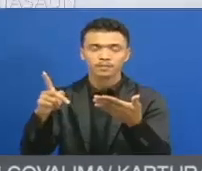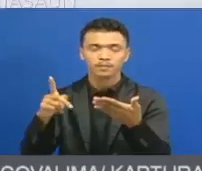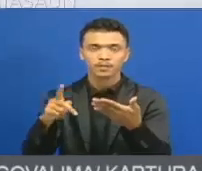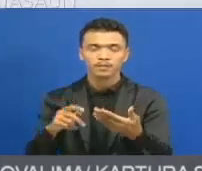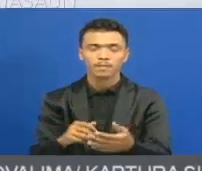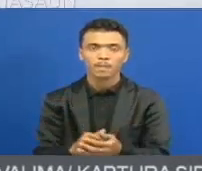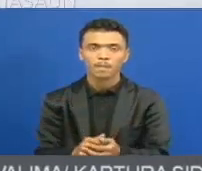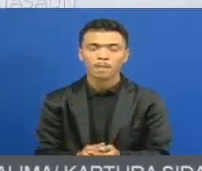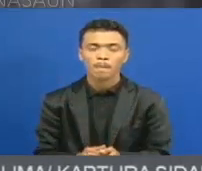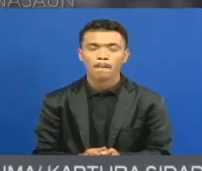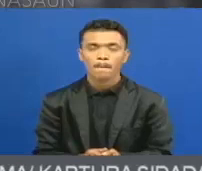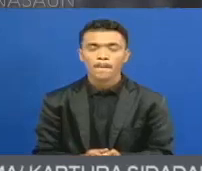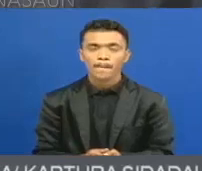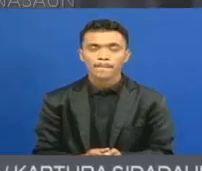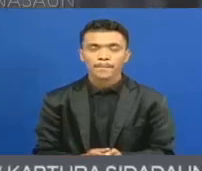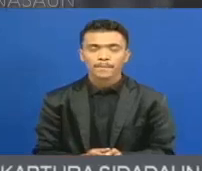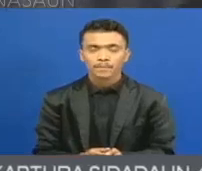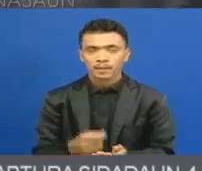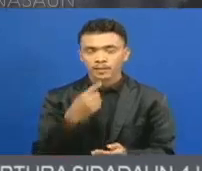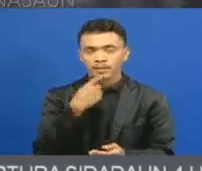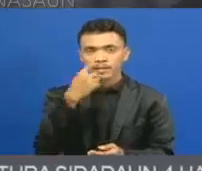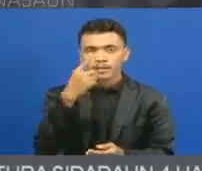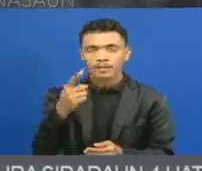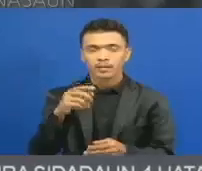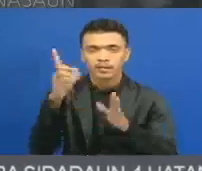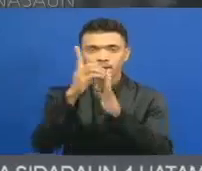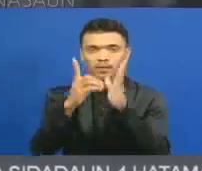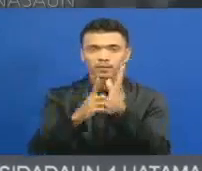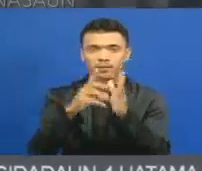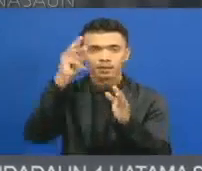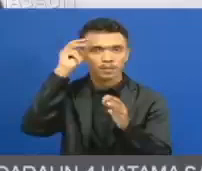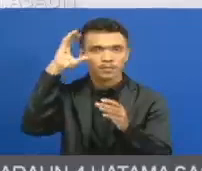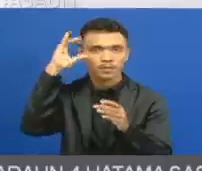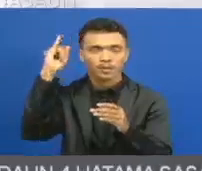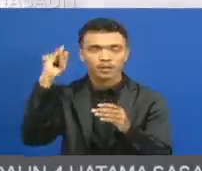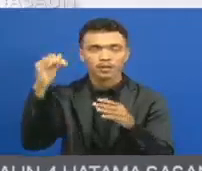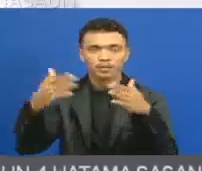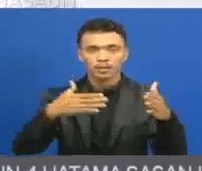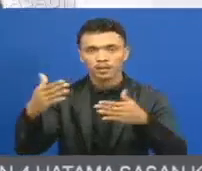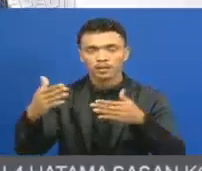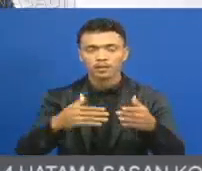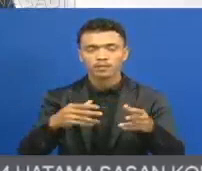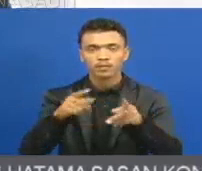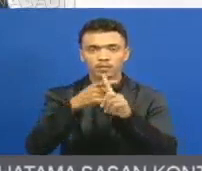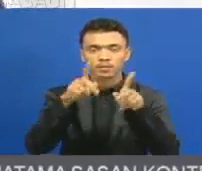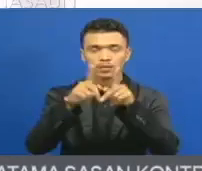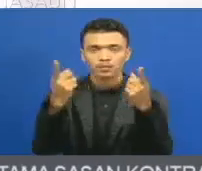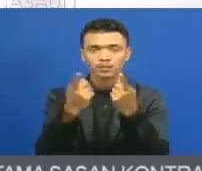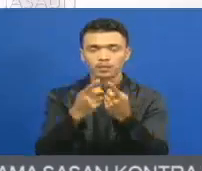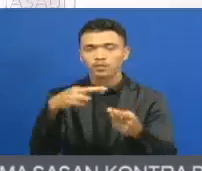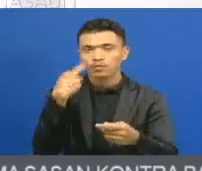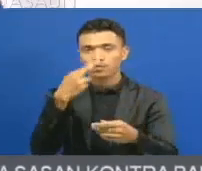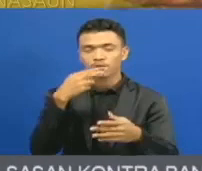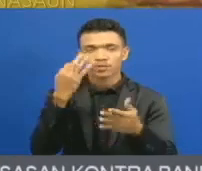is spekulasi. Nino Pereira confirma dados ne BMCI recolhe husi distribuidor sira, folha em foz é normal hela,